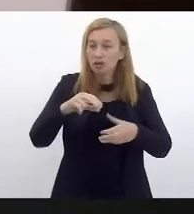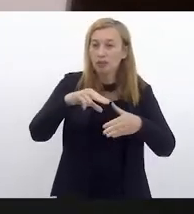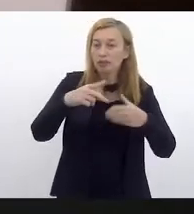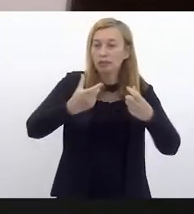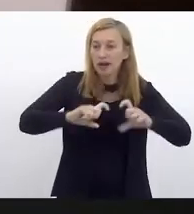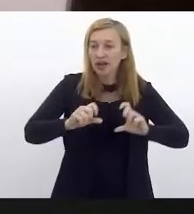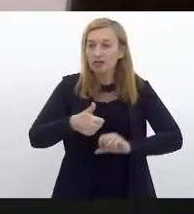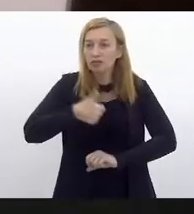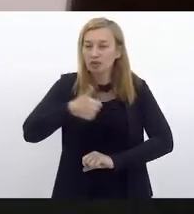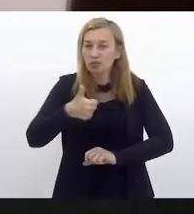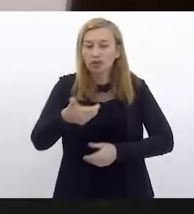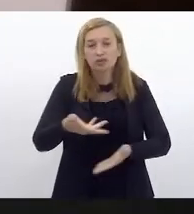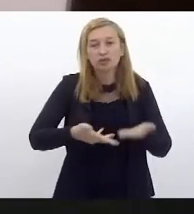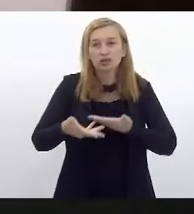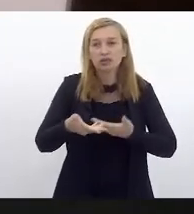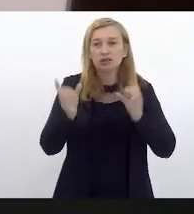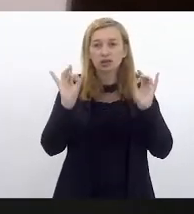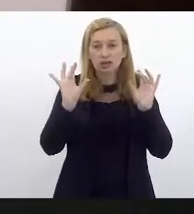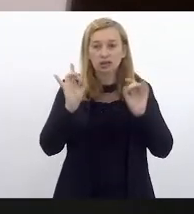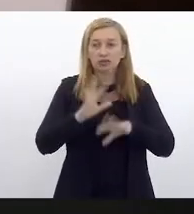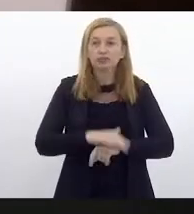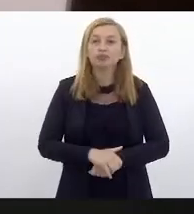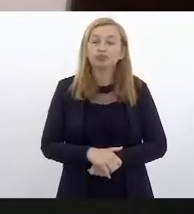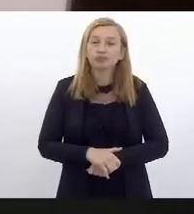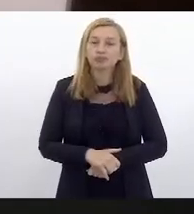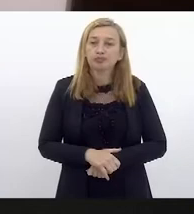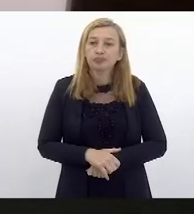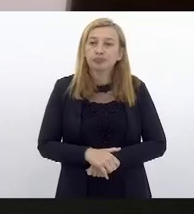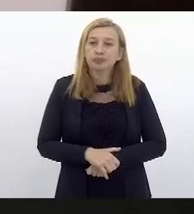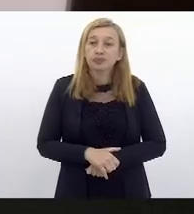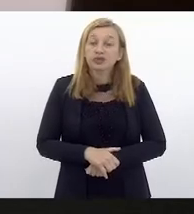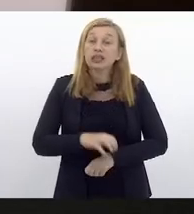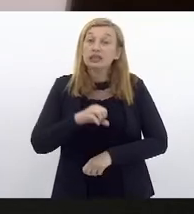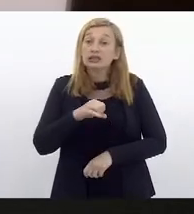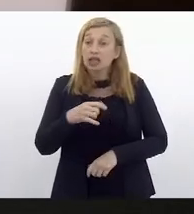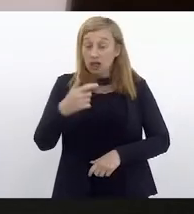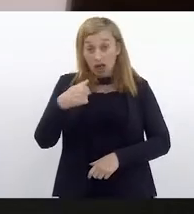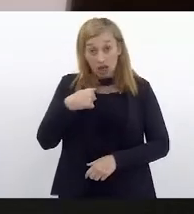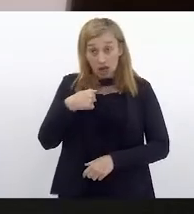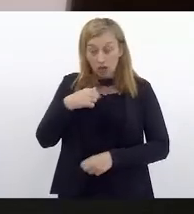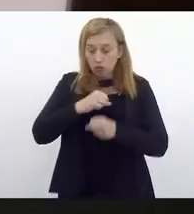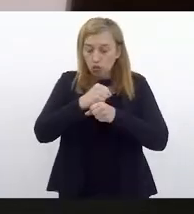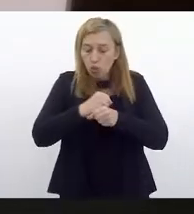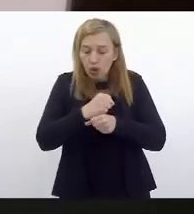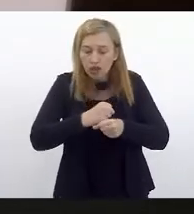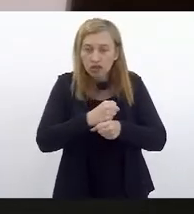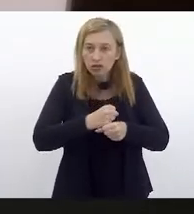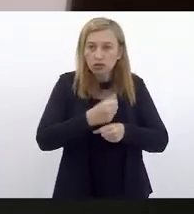Federal e com as participações especiais. Ora, se eu estou no ano de